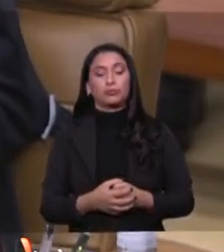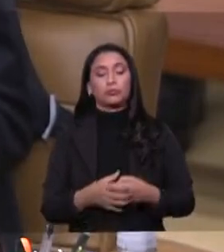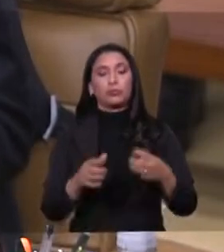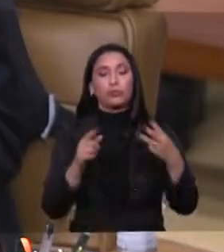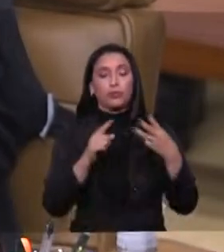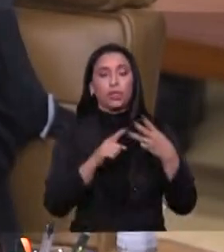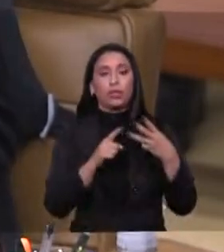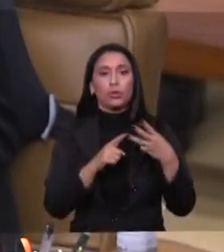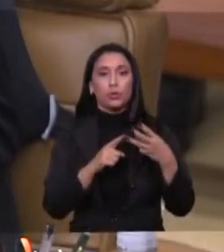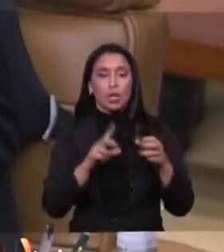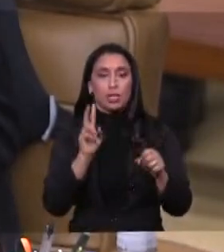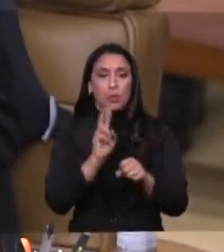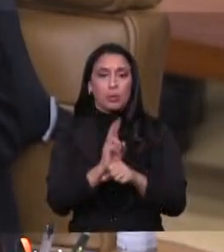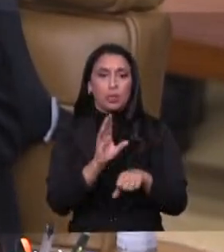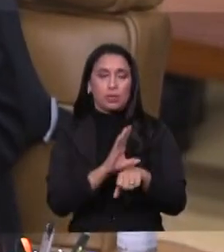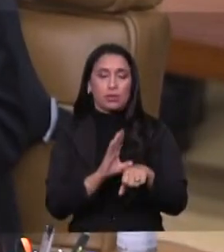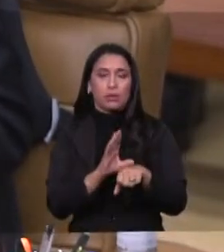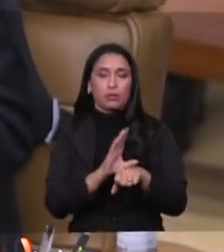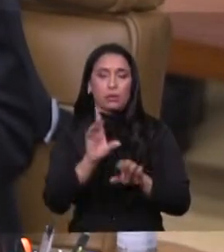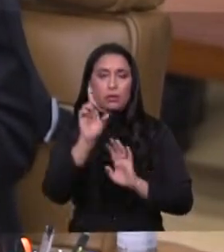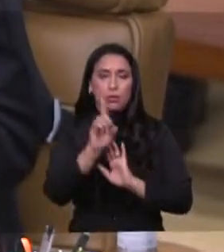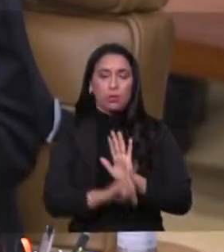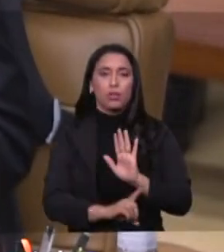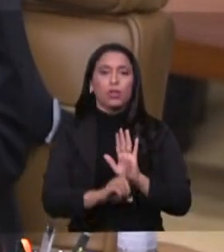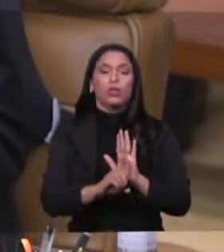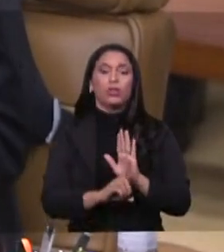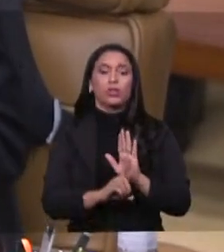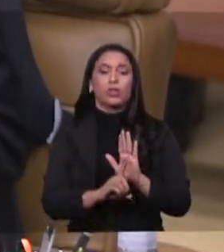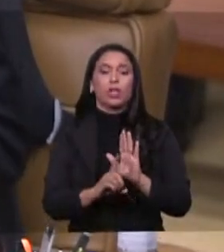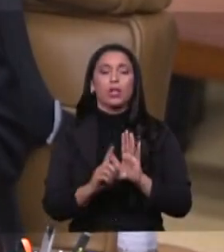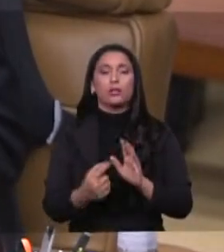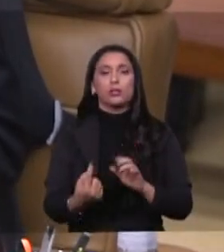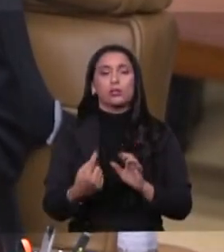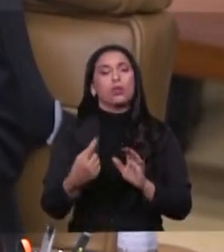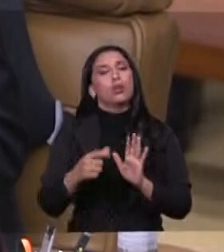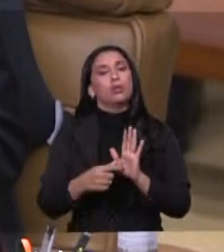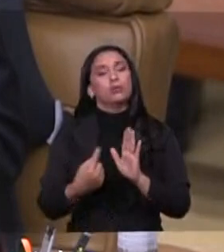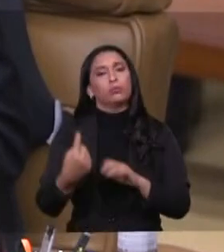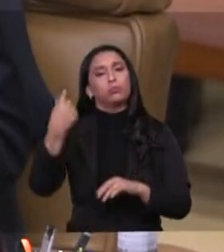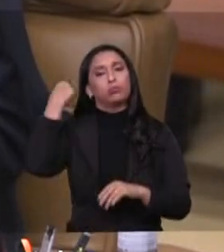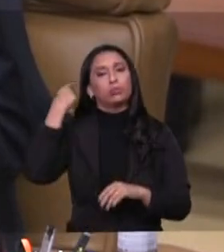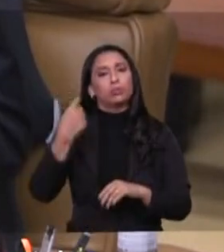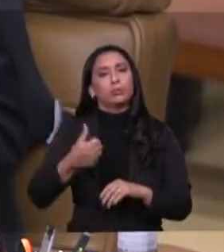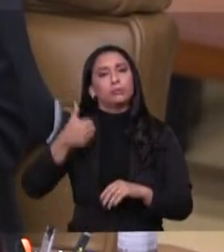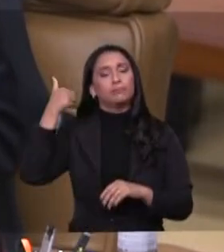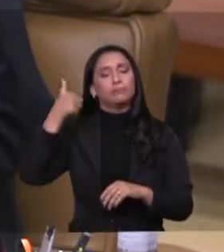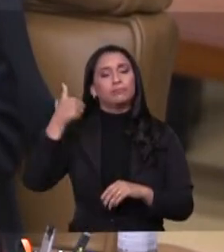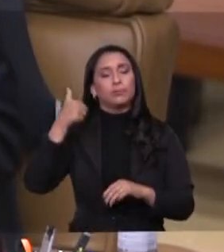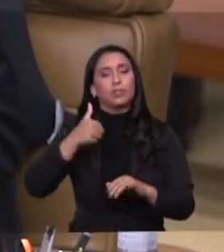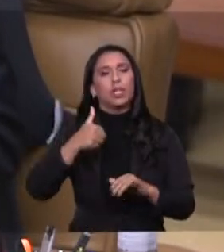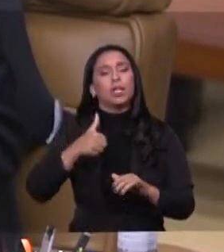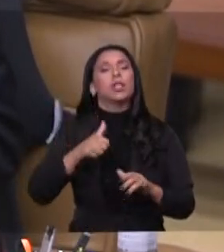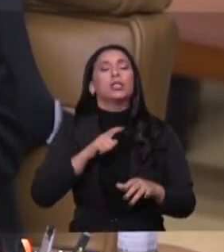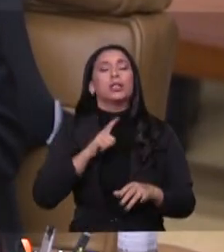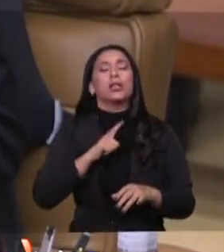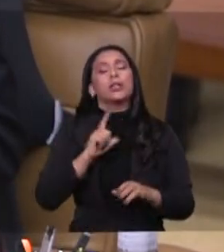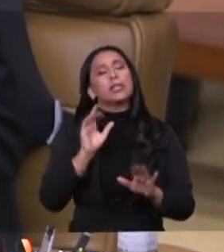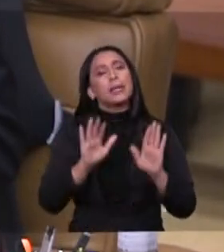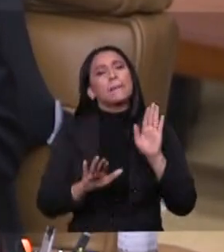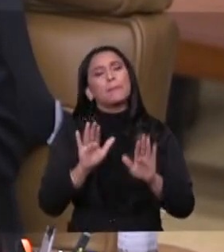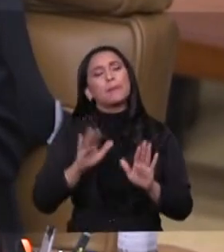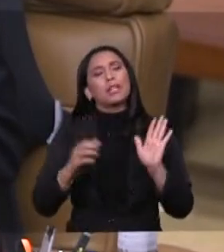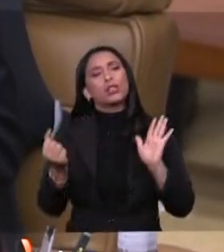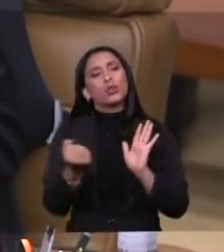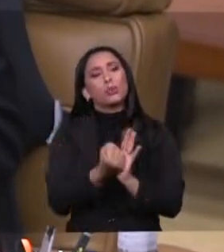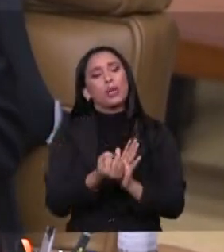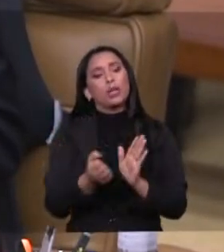3. A proteção constitucional aos direitos originários sobre as terras que tradicionalmente ocupam depende da existência do